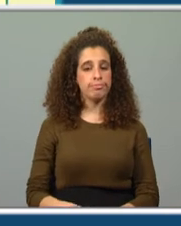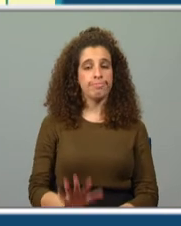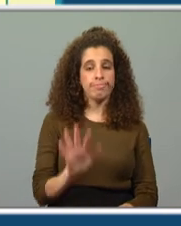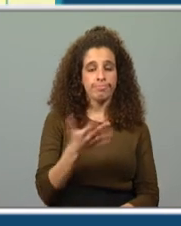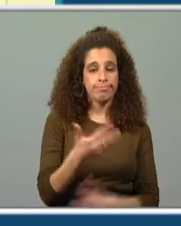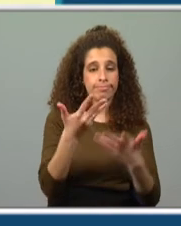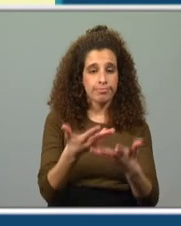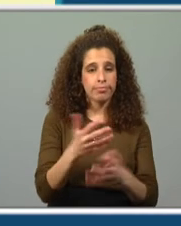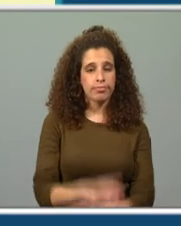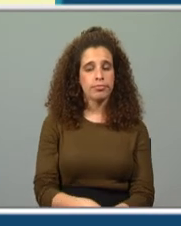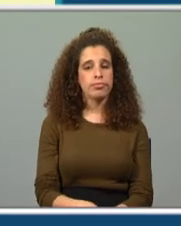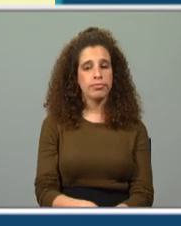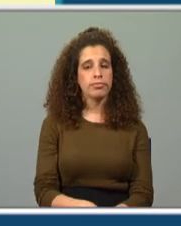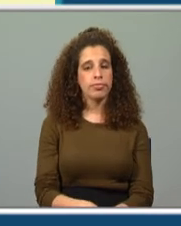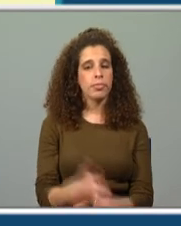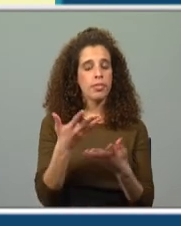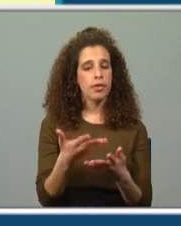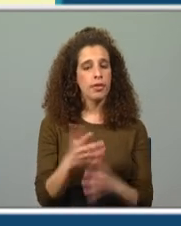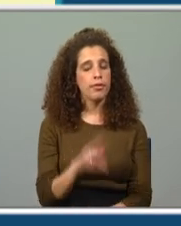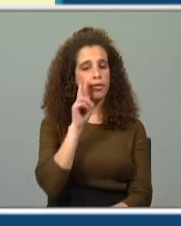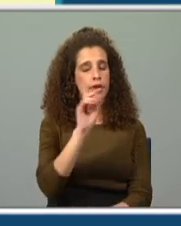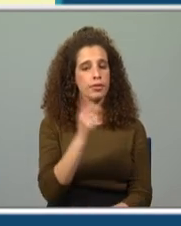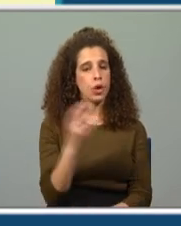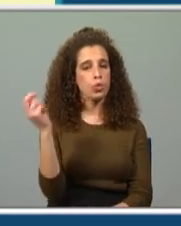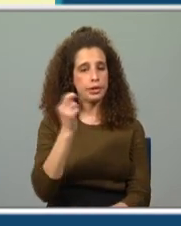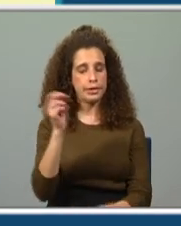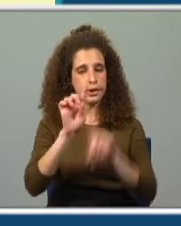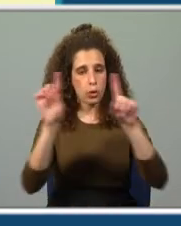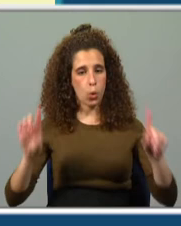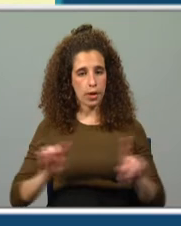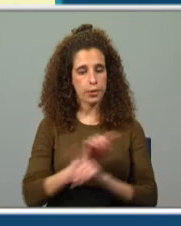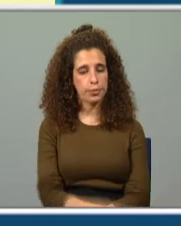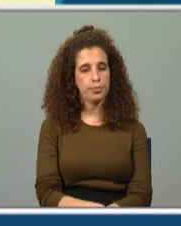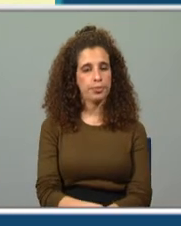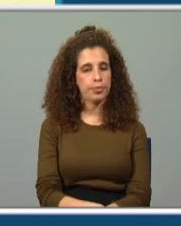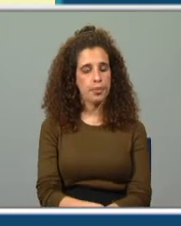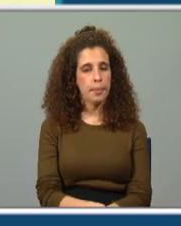que é assim mesmo? Bem, vamos então ver aqui o terceiro quadro.